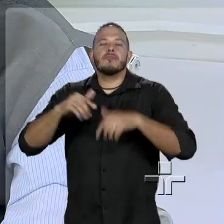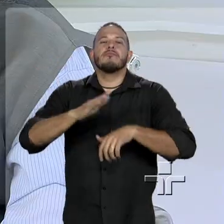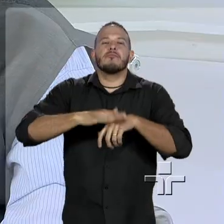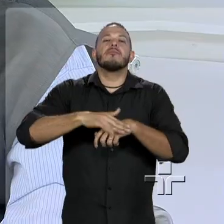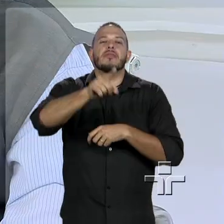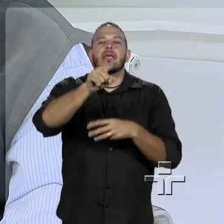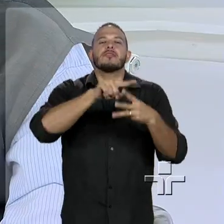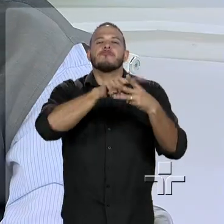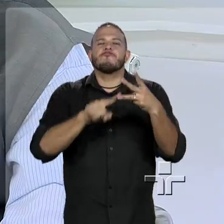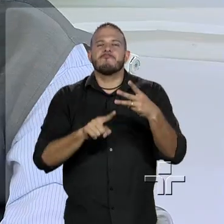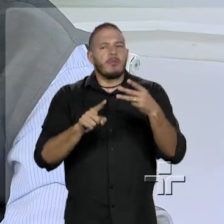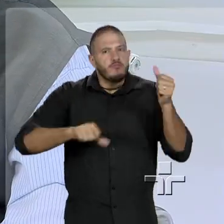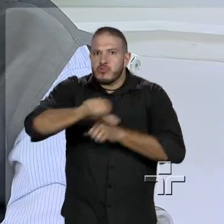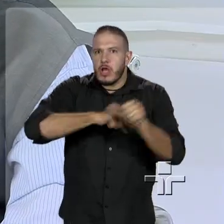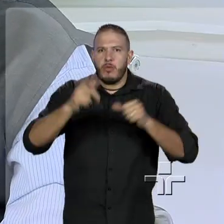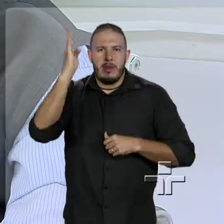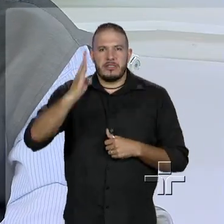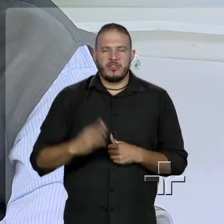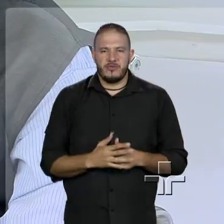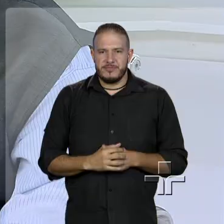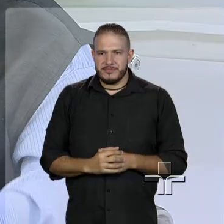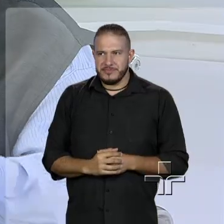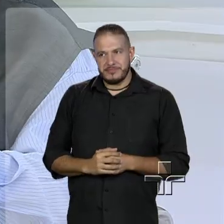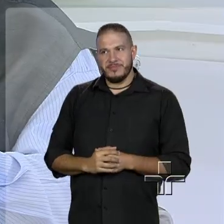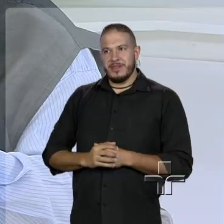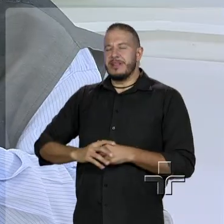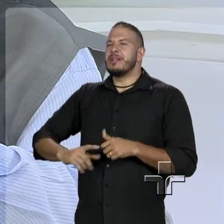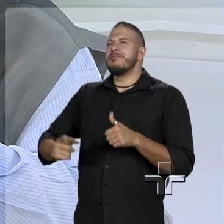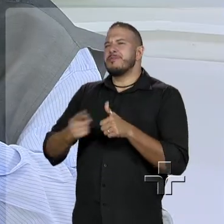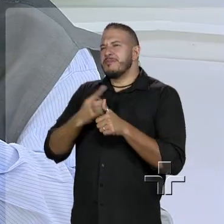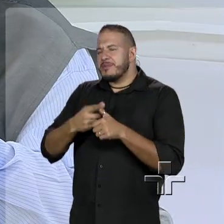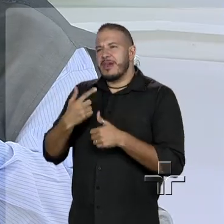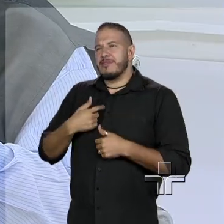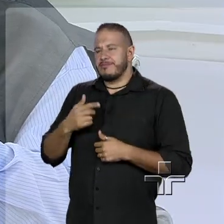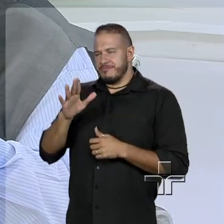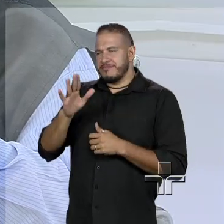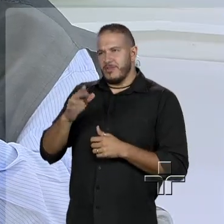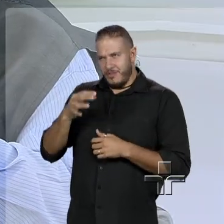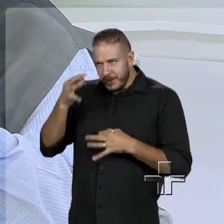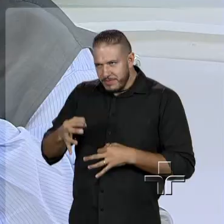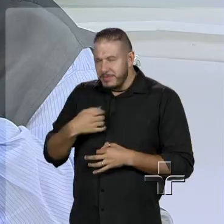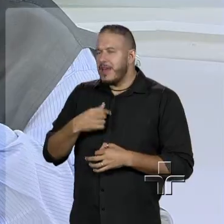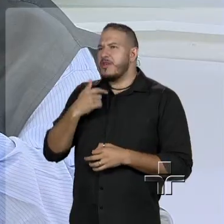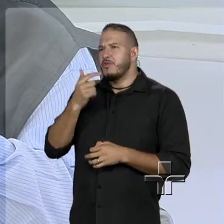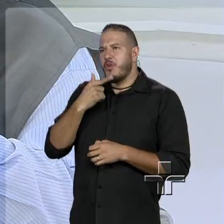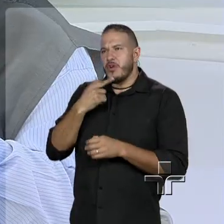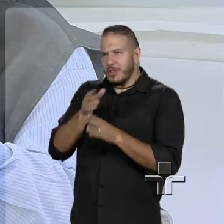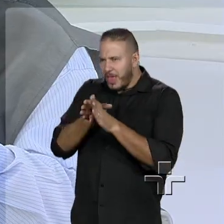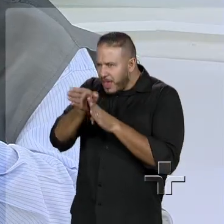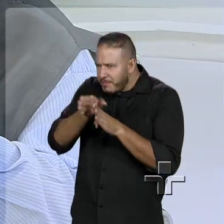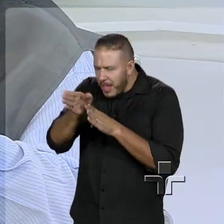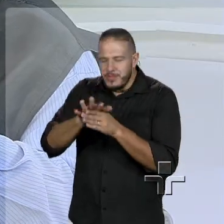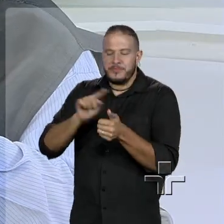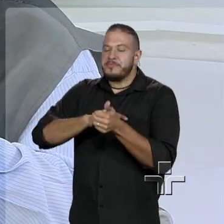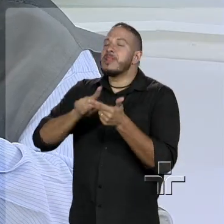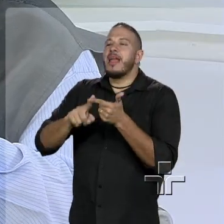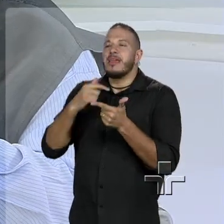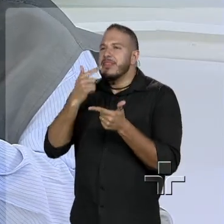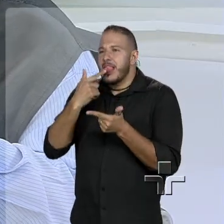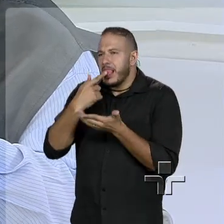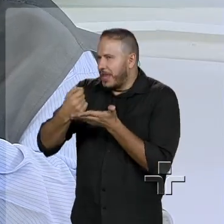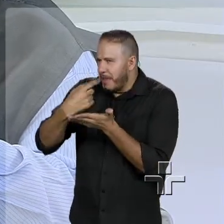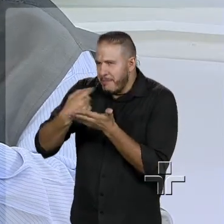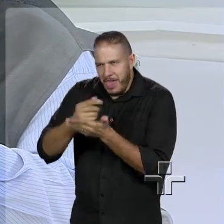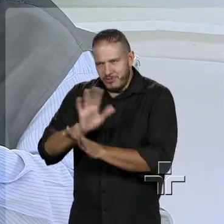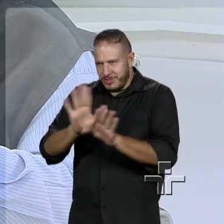são? Honestamente, primeiro que eu não gosto de dar conselho e nem receita. Eu cometo meus erros